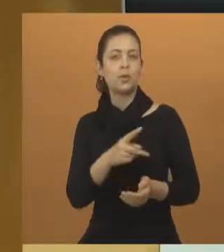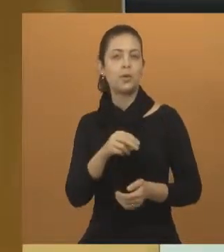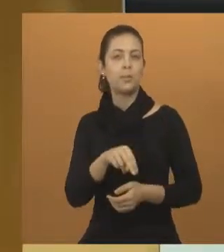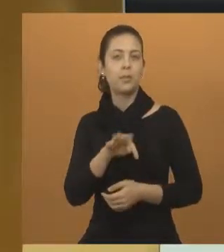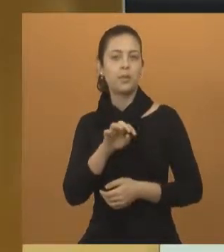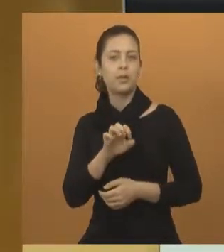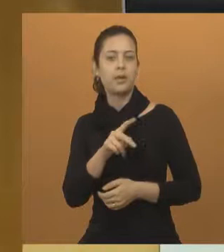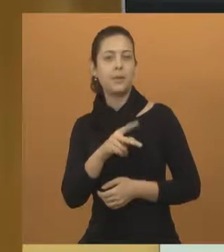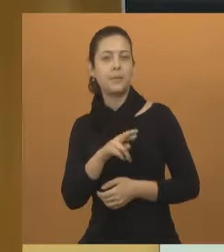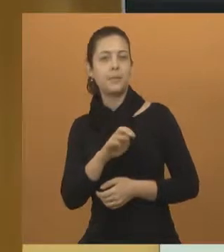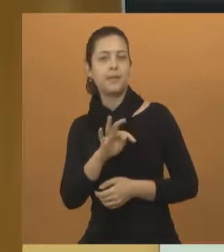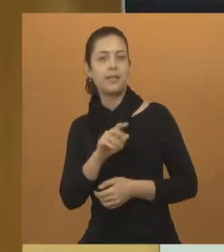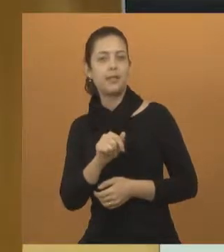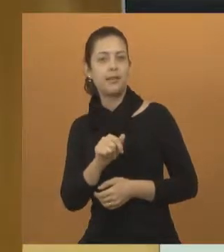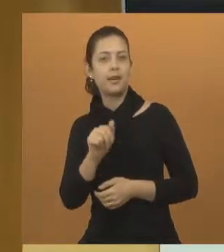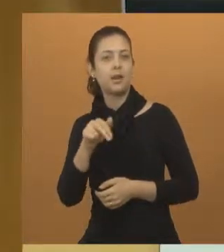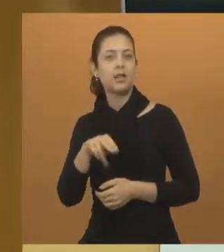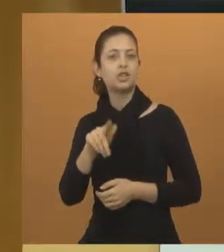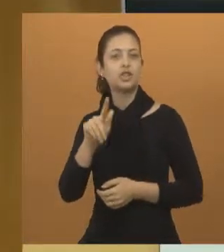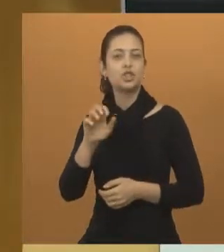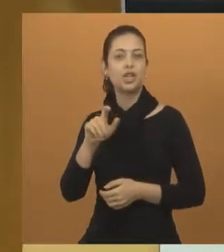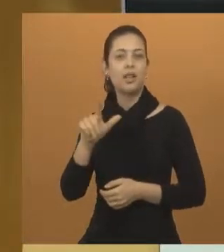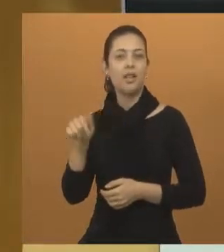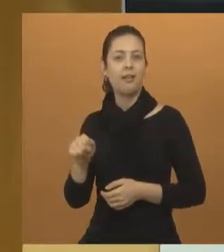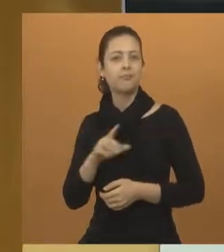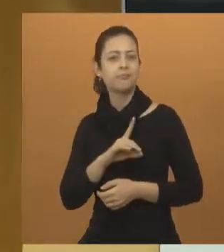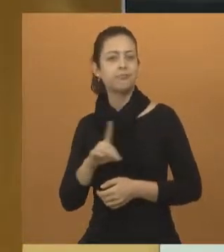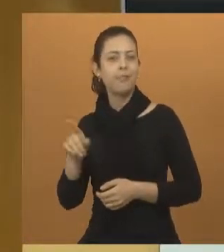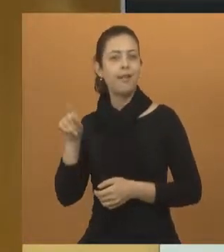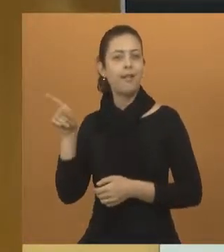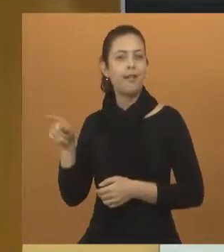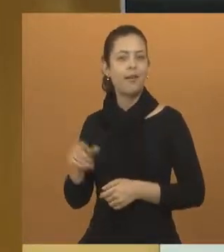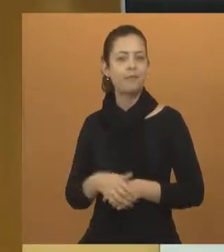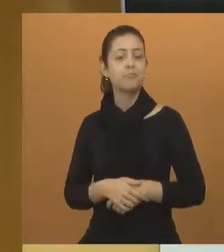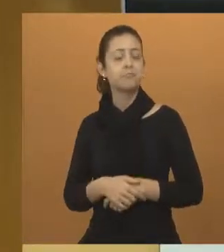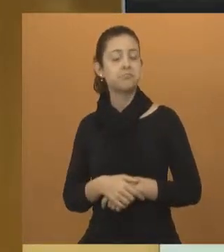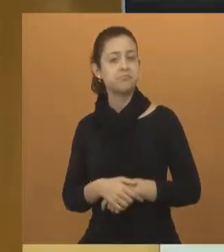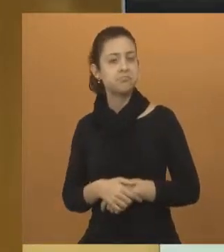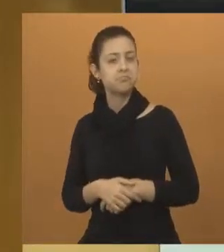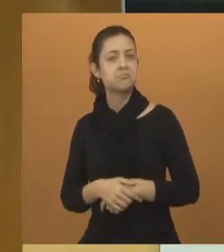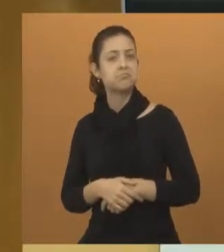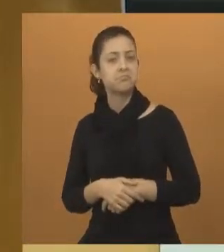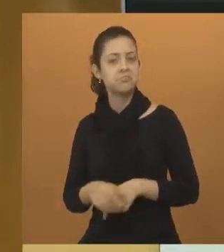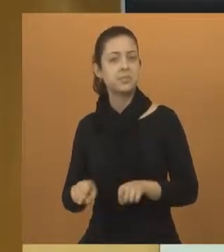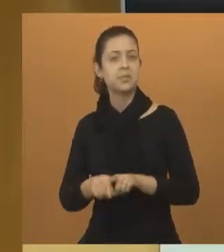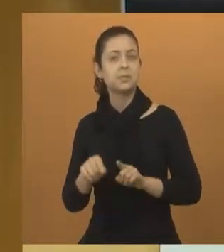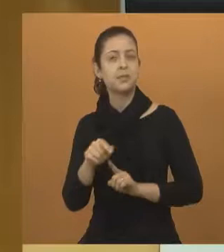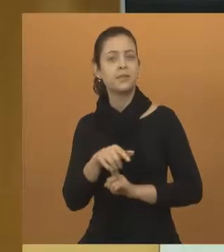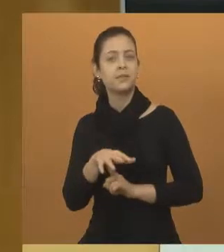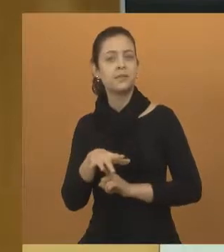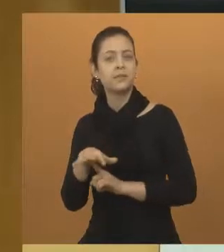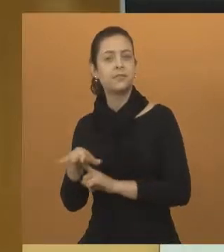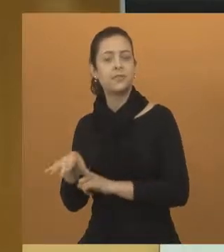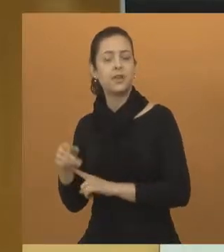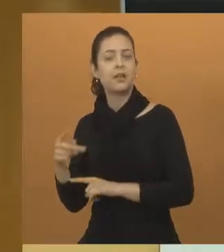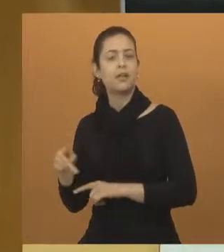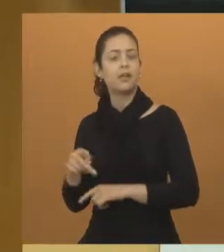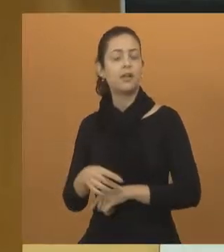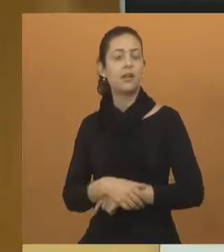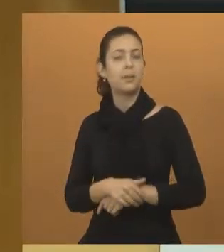a Ângela, que são diretores lá, o Filho da Feira, o